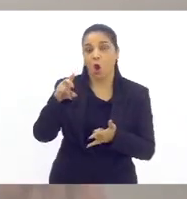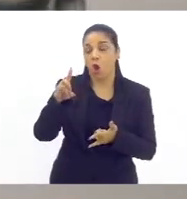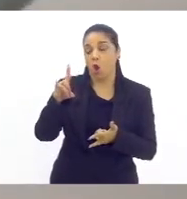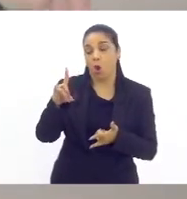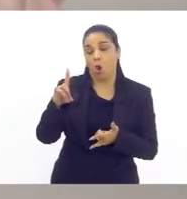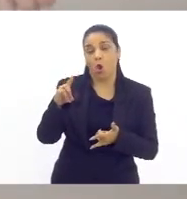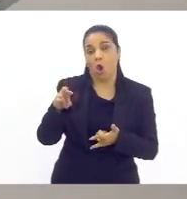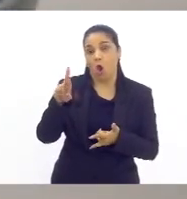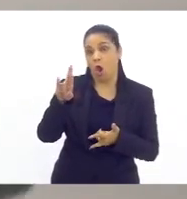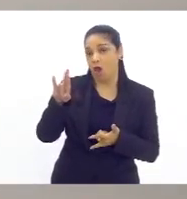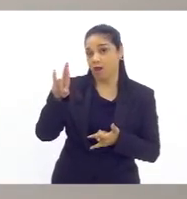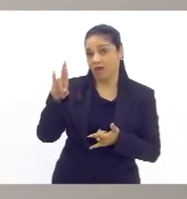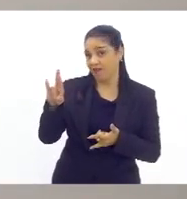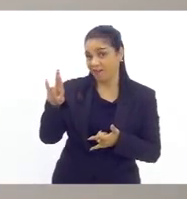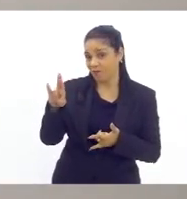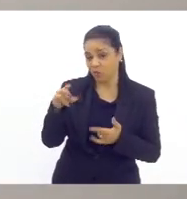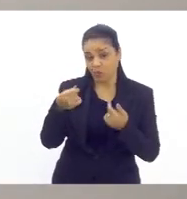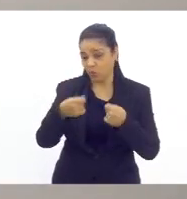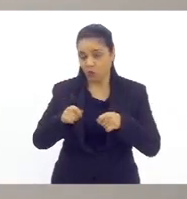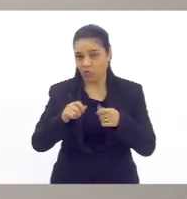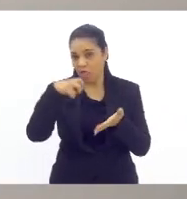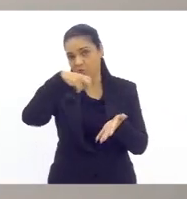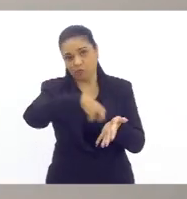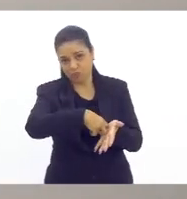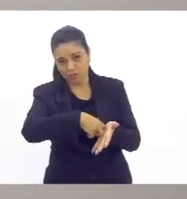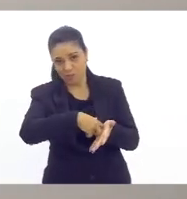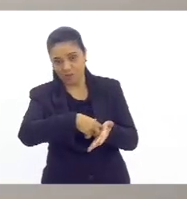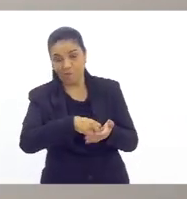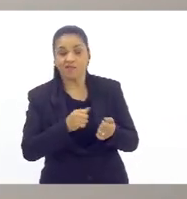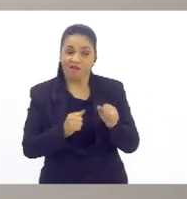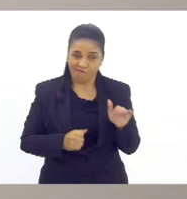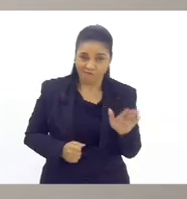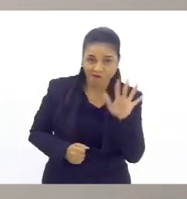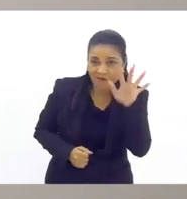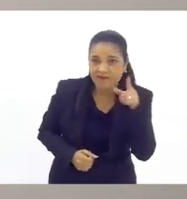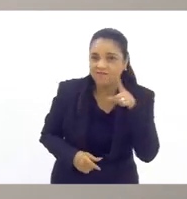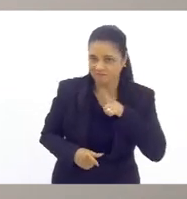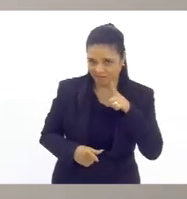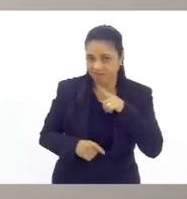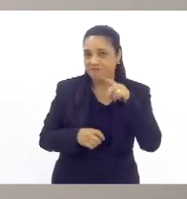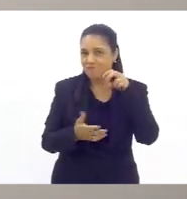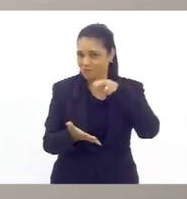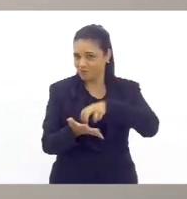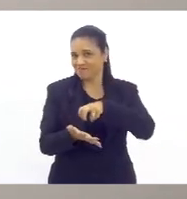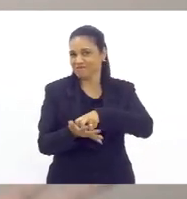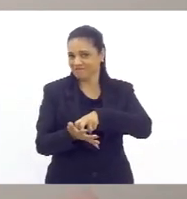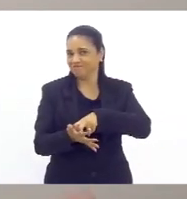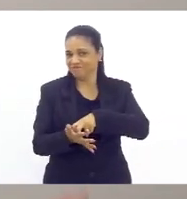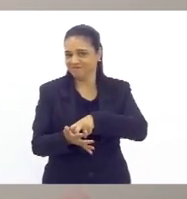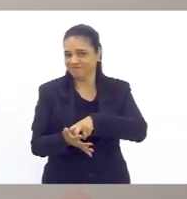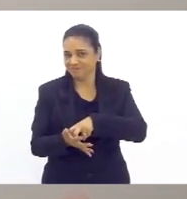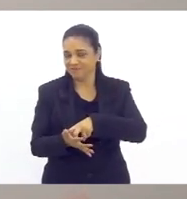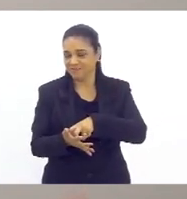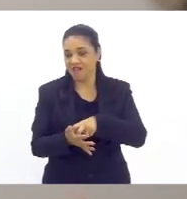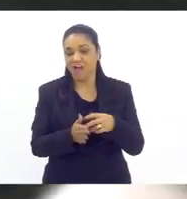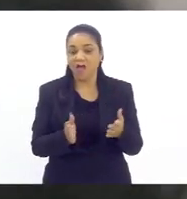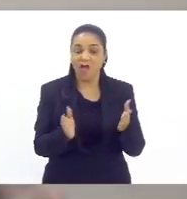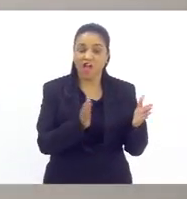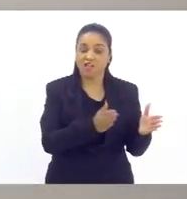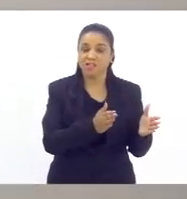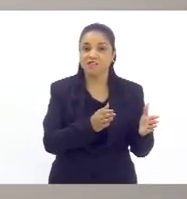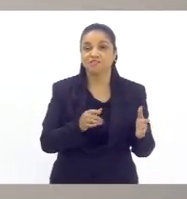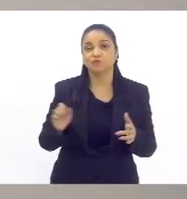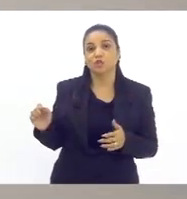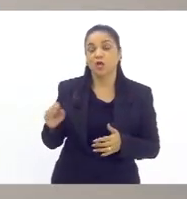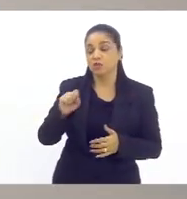não tem punição e a entrada da favela que tem punição né então me parece a Zona Norte do Rio que tem a zona sul que não tem então